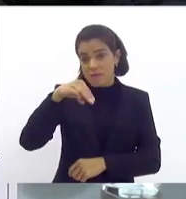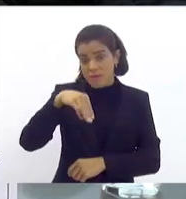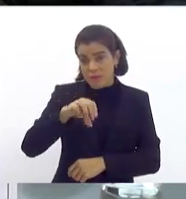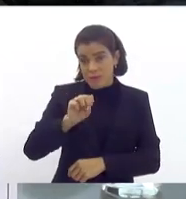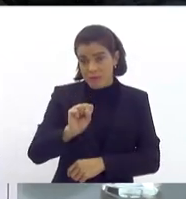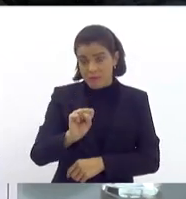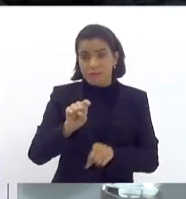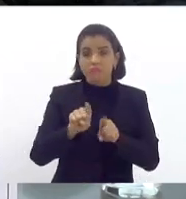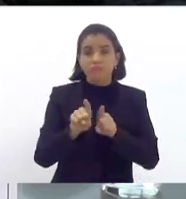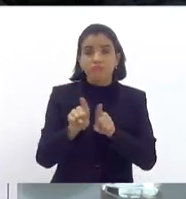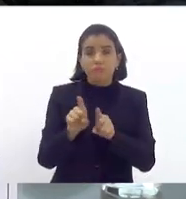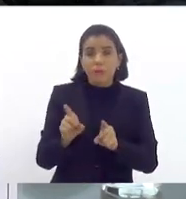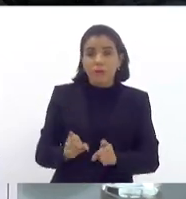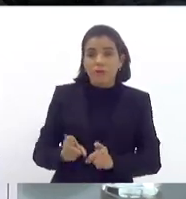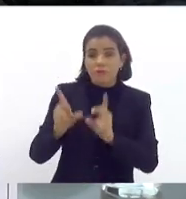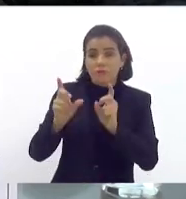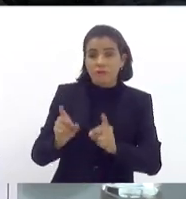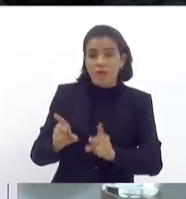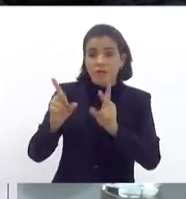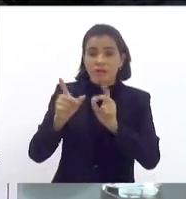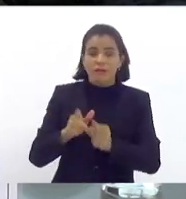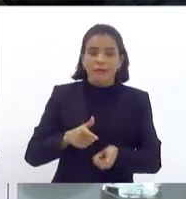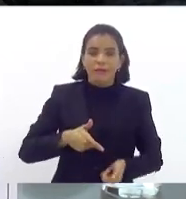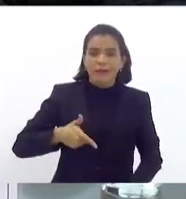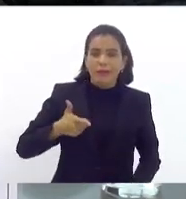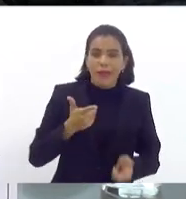na importação de armas de fogo,